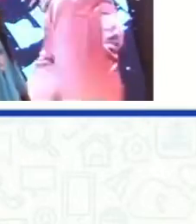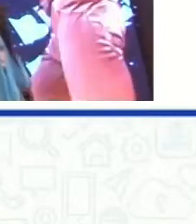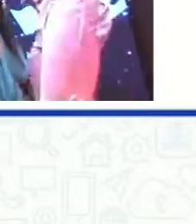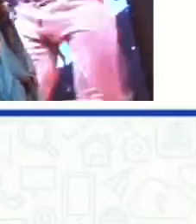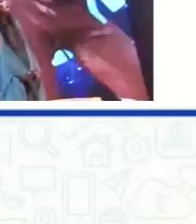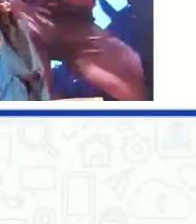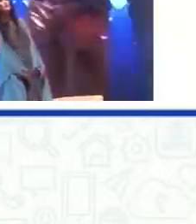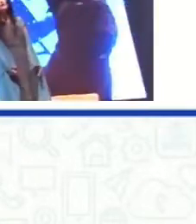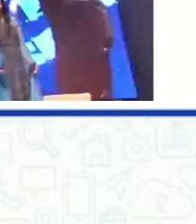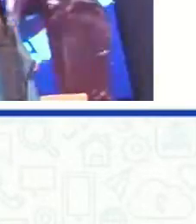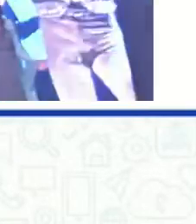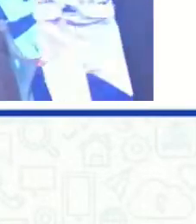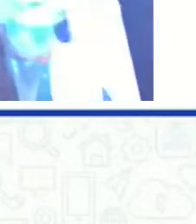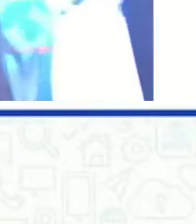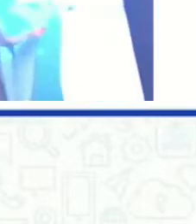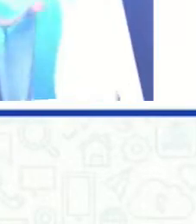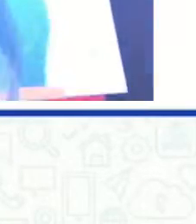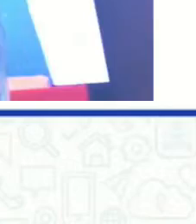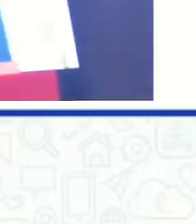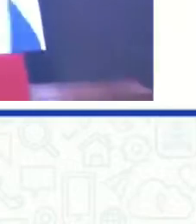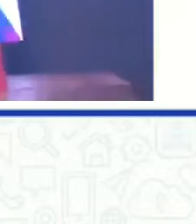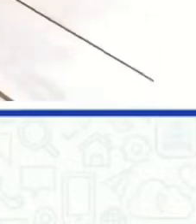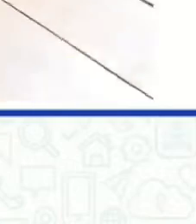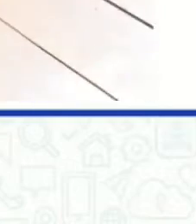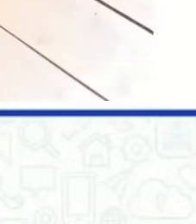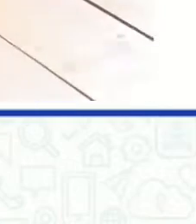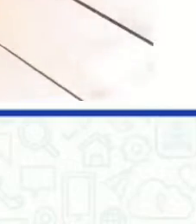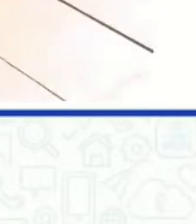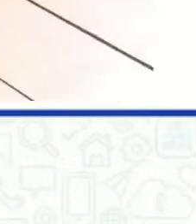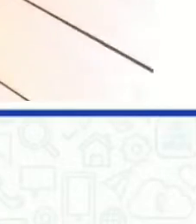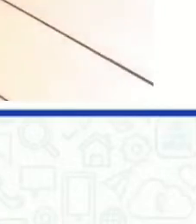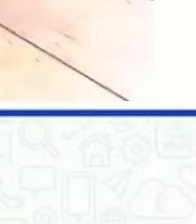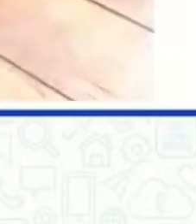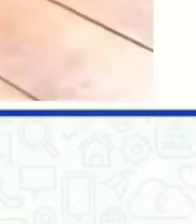Movie Lights, prata intensa.